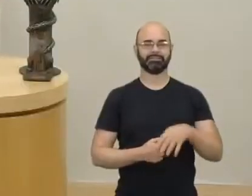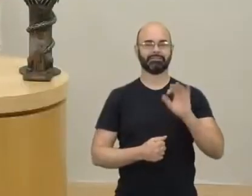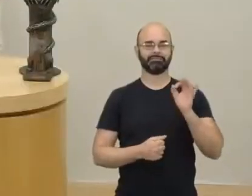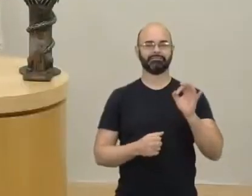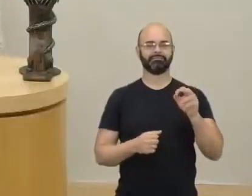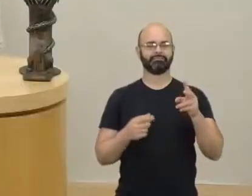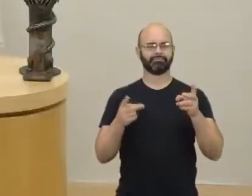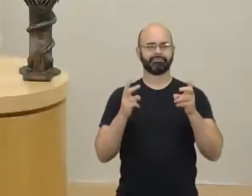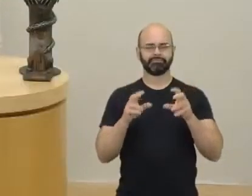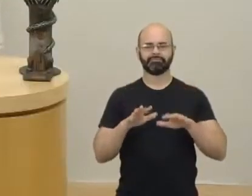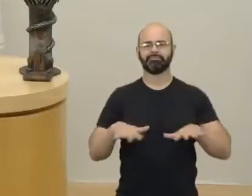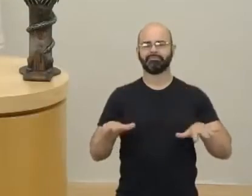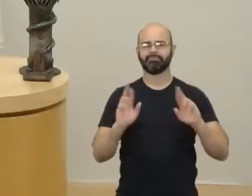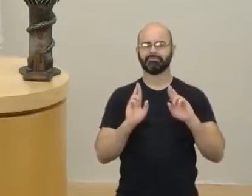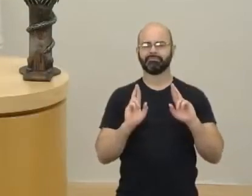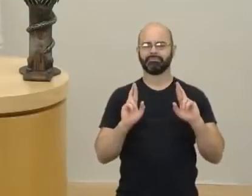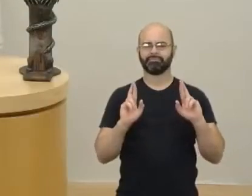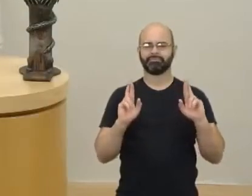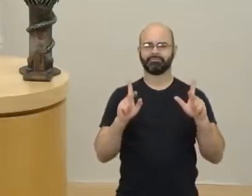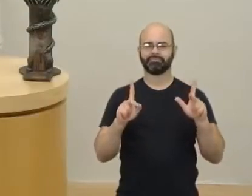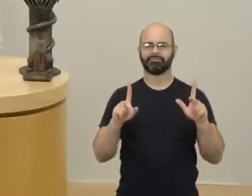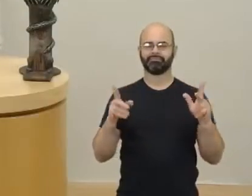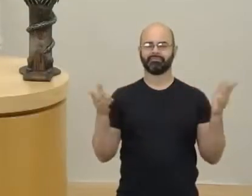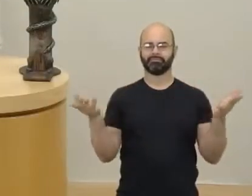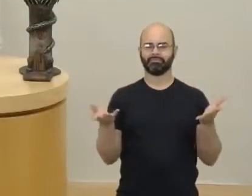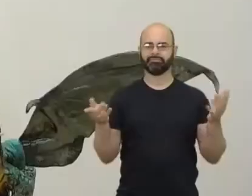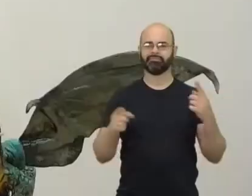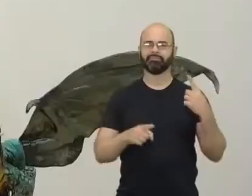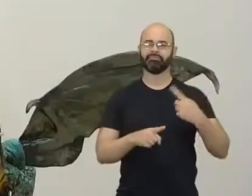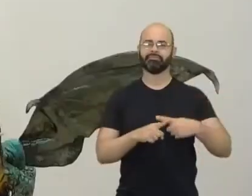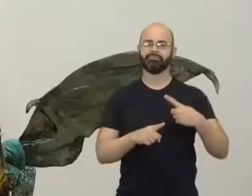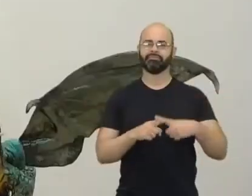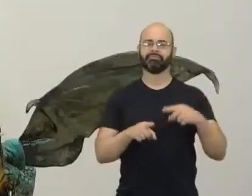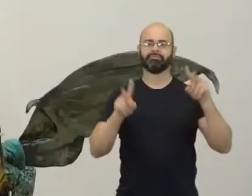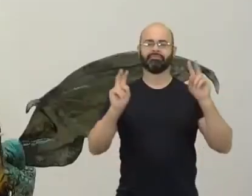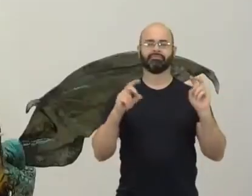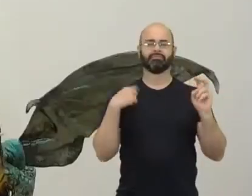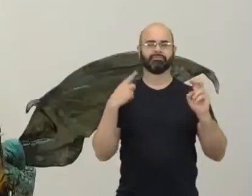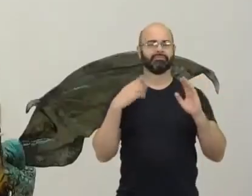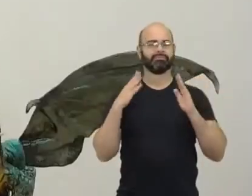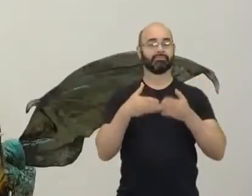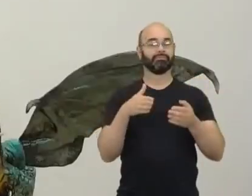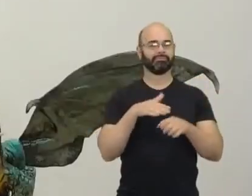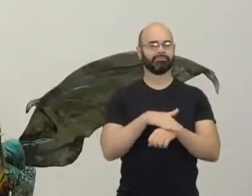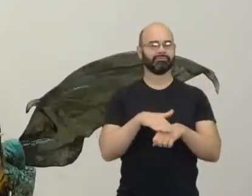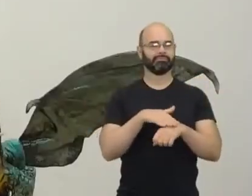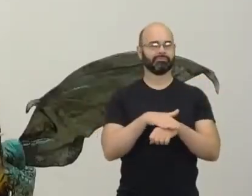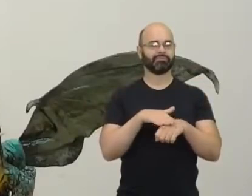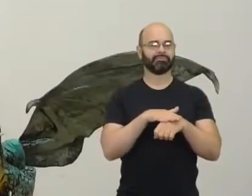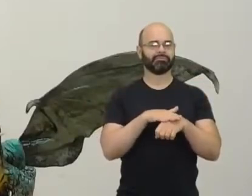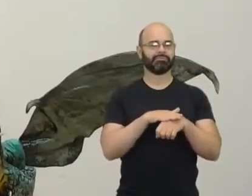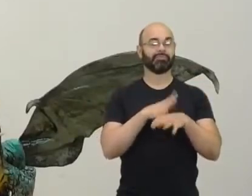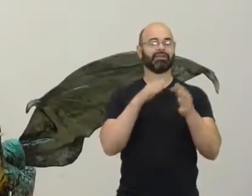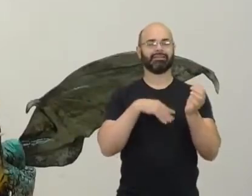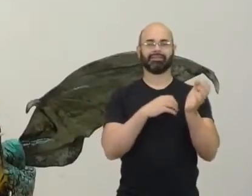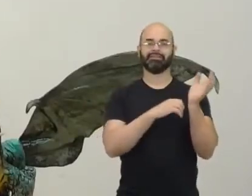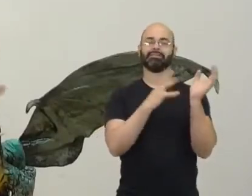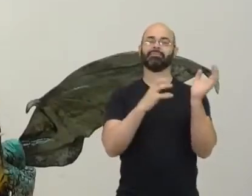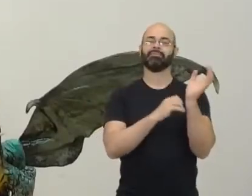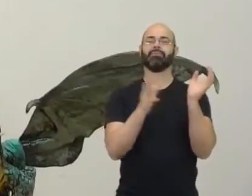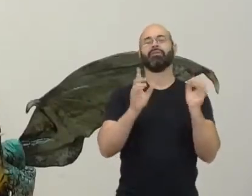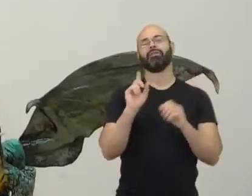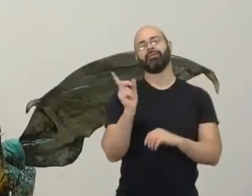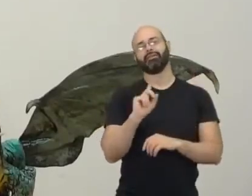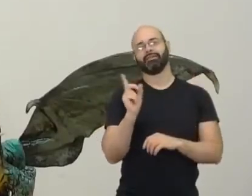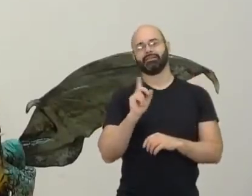ambientação toda especial para vocês hoje, porque nós vamos falar, gente, é melhor eu não dar spoiler ainda, né? Mas vocês viram que a gente